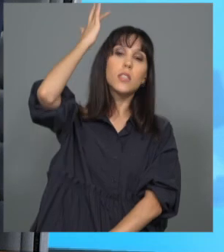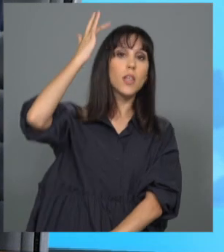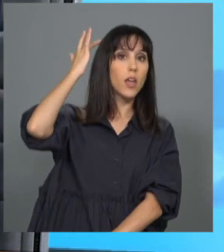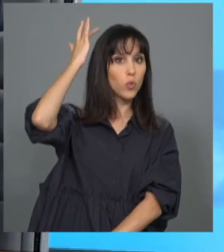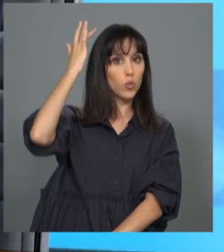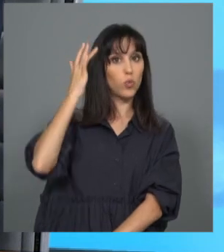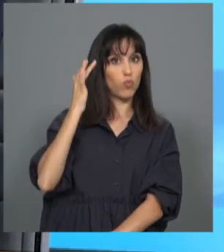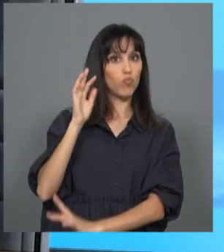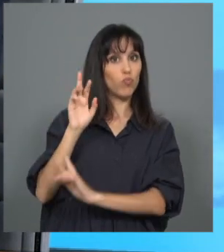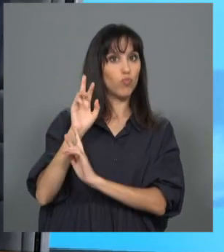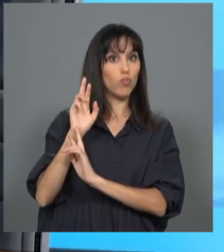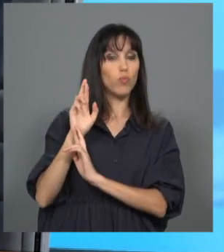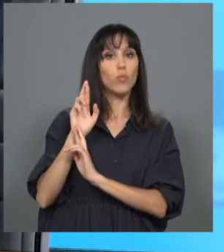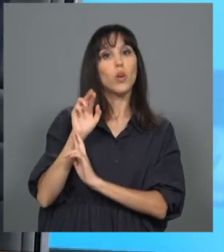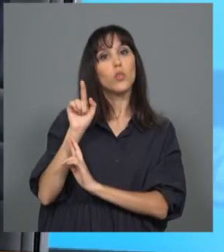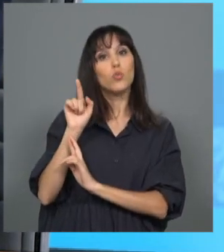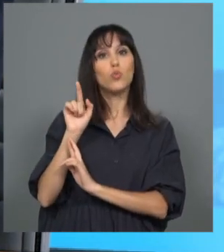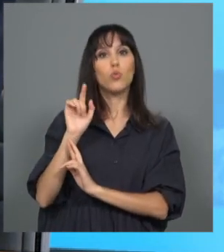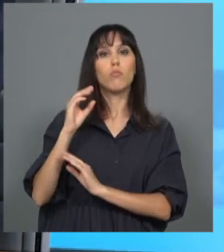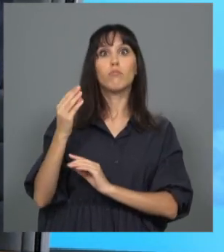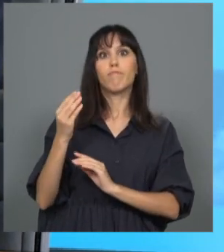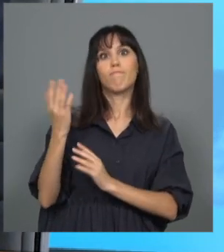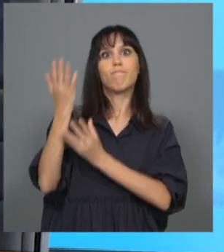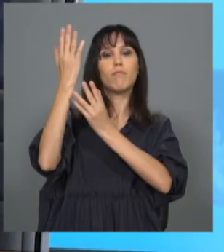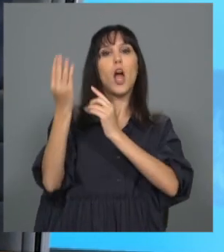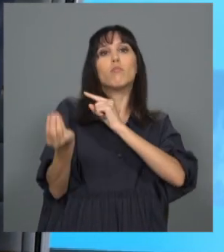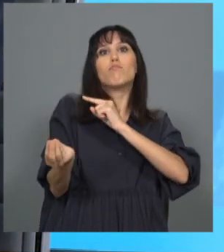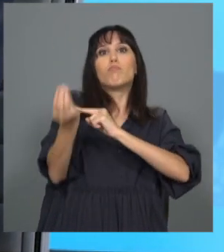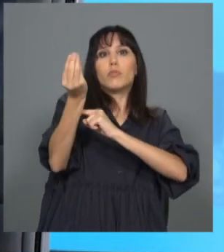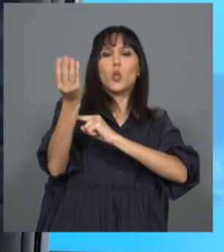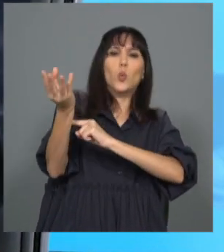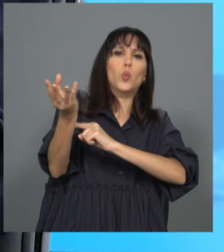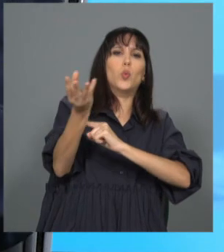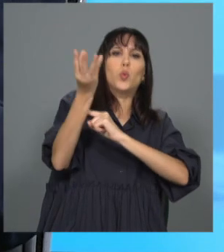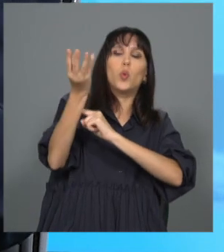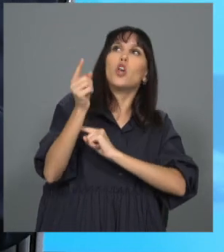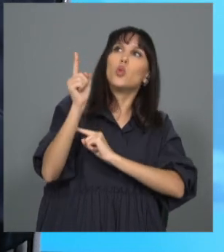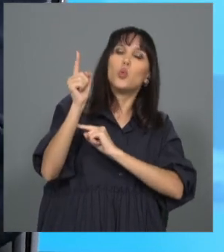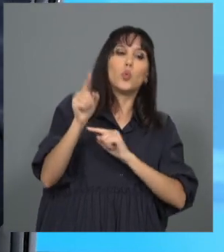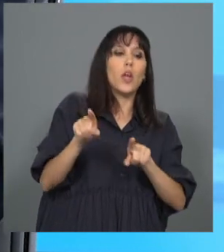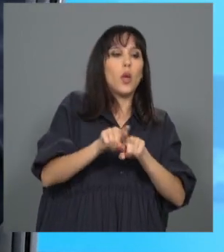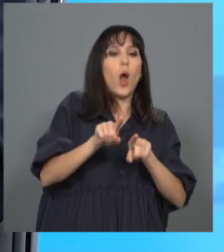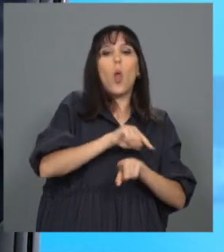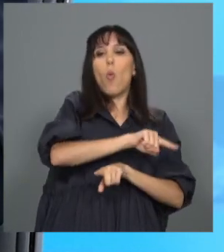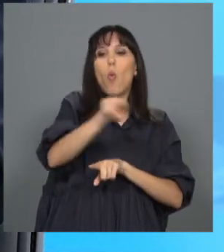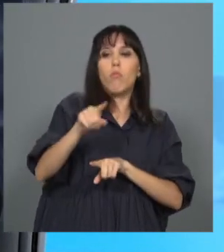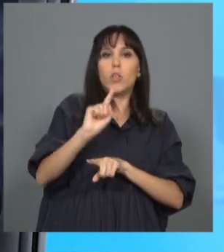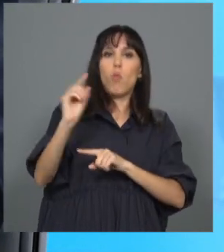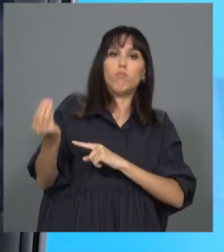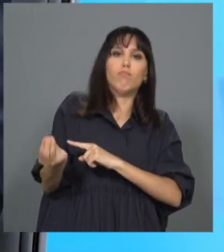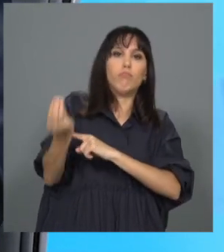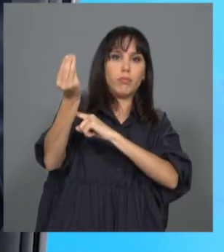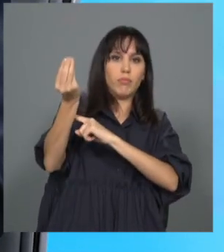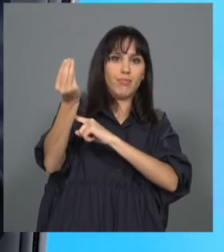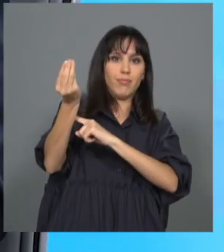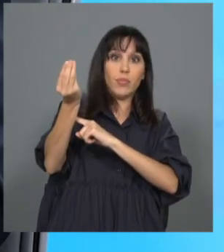sejas proclamado transcendente, diferente. Tu não és como qualquer outro, ou seja, tu não és,